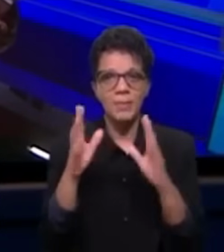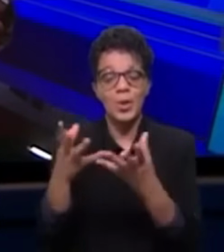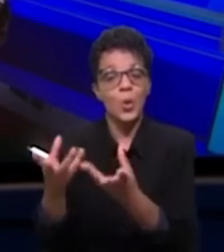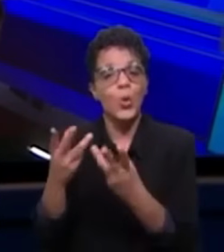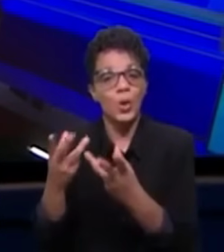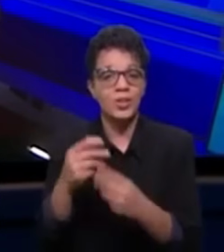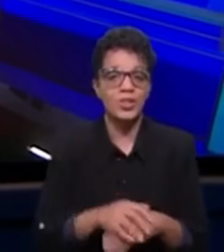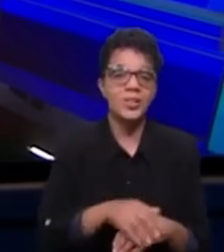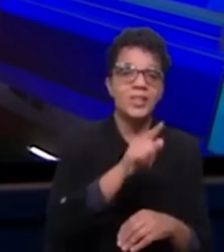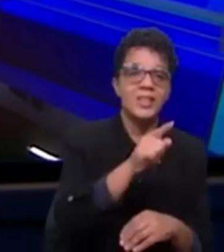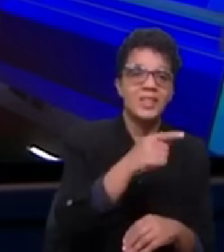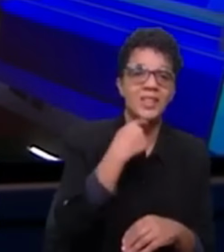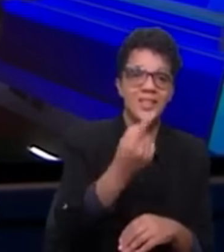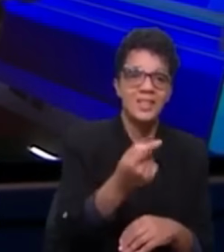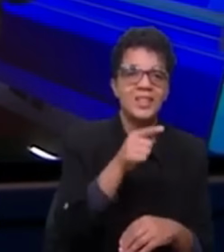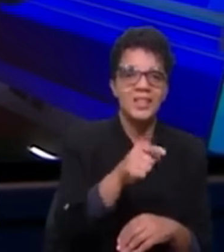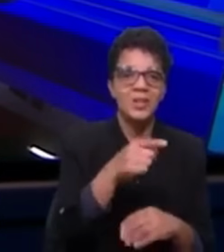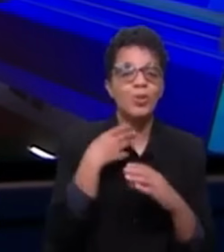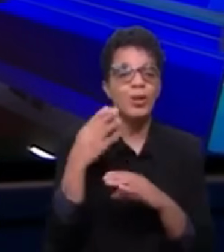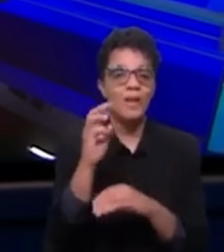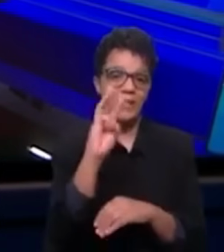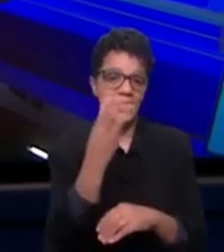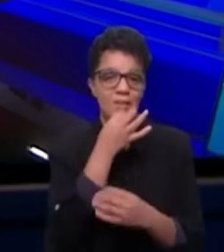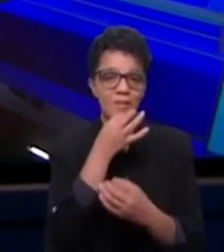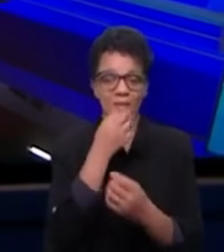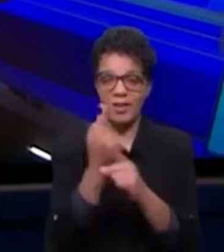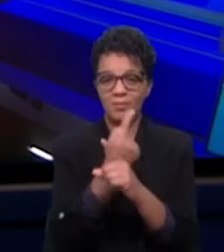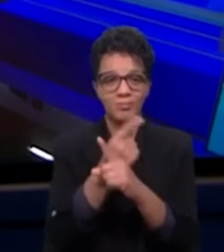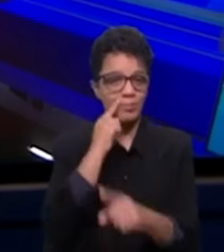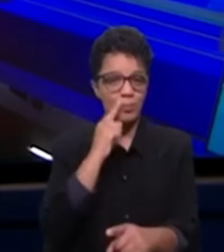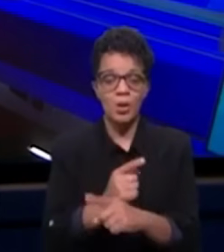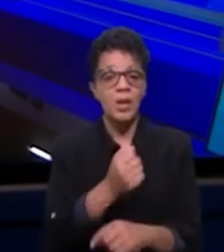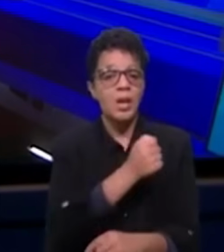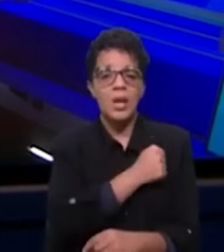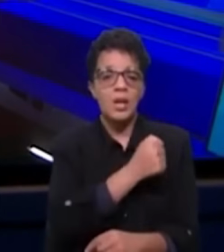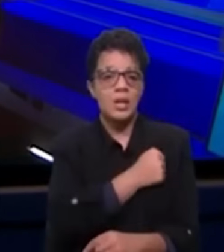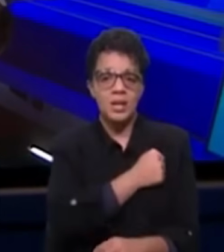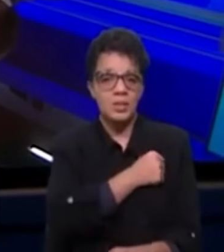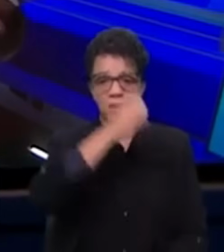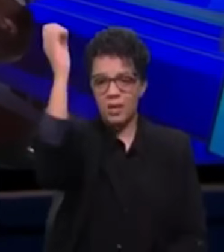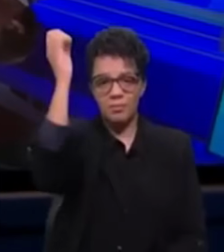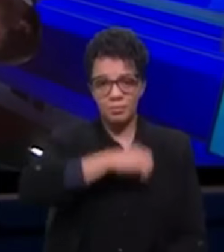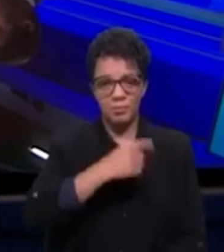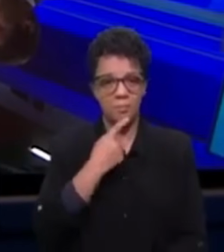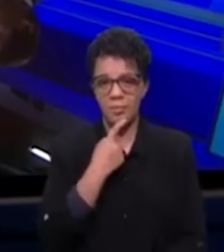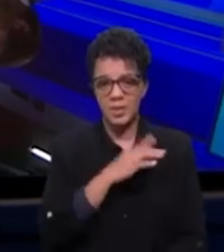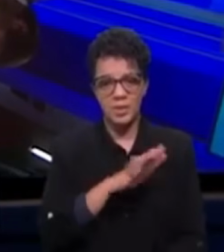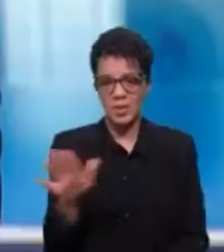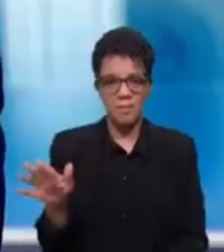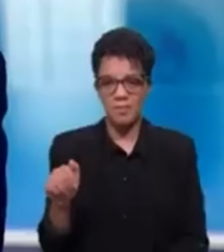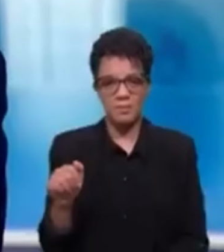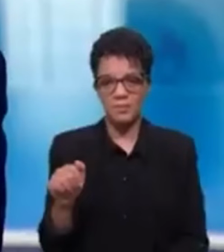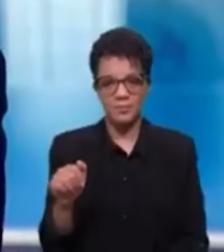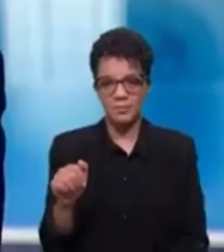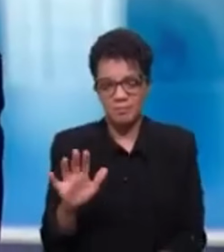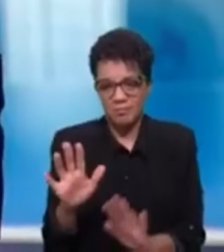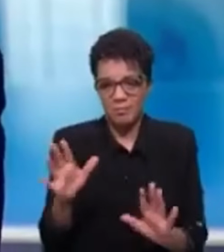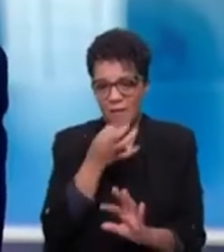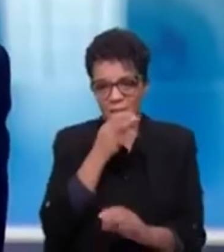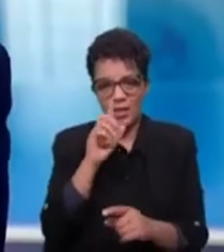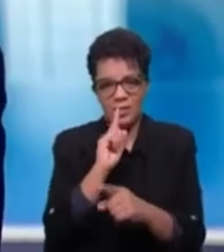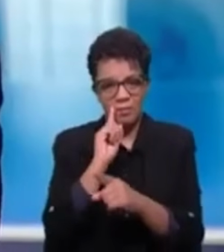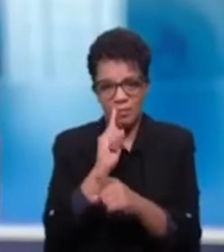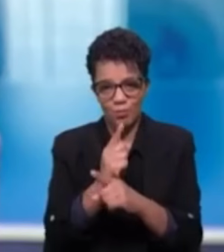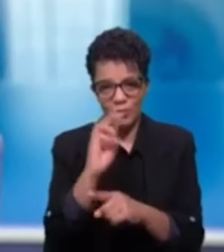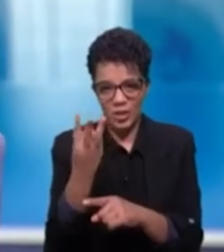as estos três a falar e ninguém em casaus senhores ninguém em casa ninguém em casa vai perceber o que se está a dizer corrupção um tema